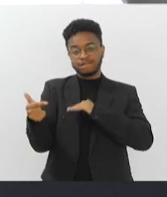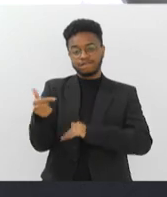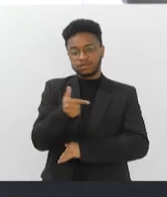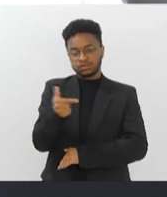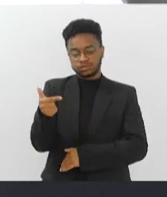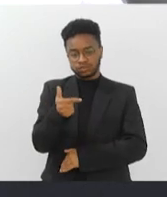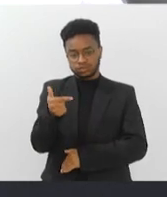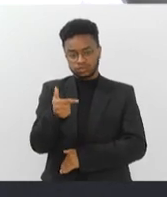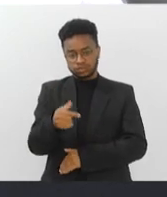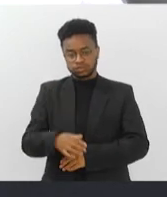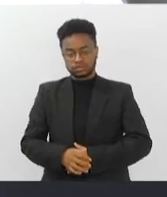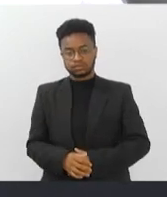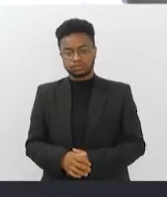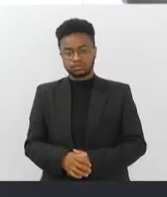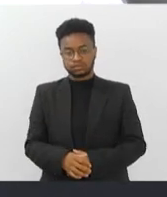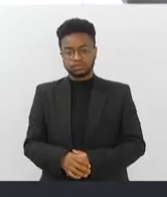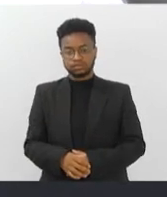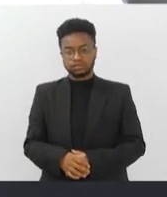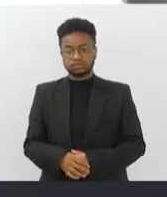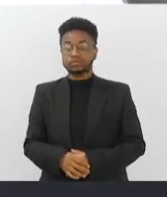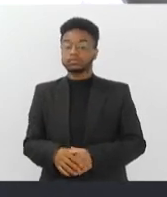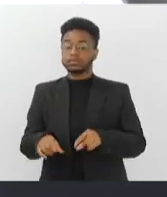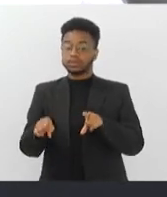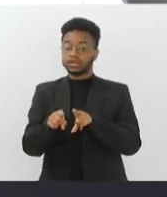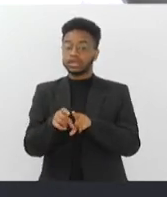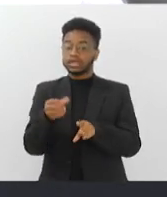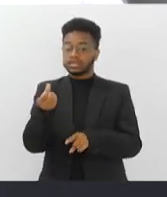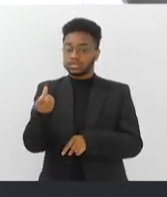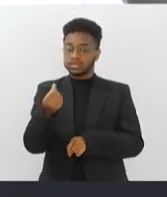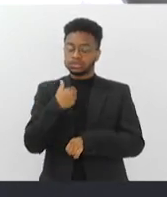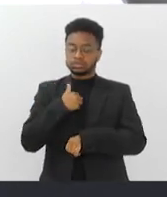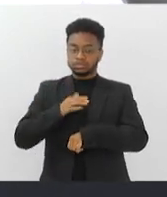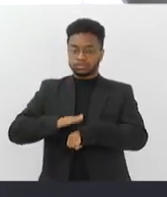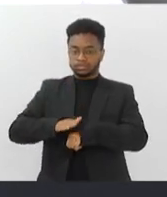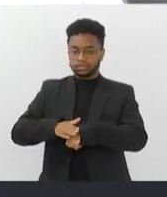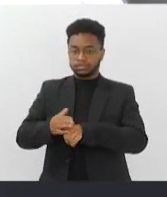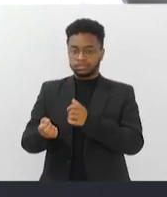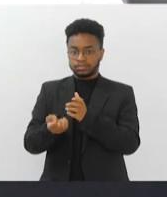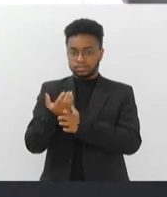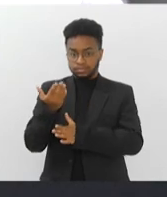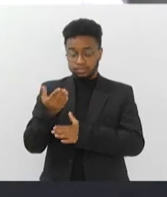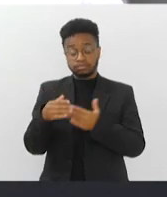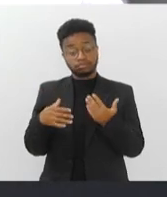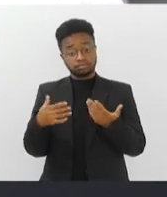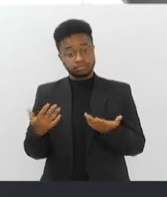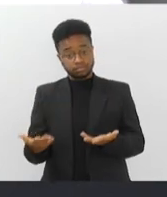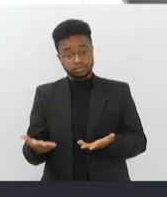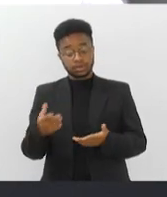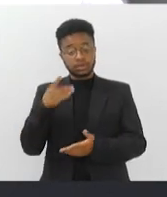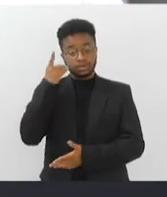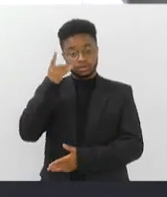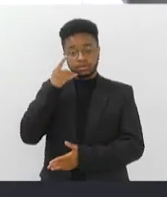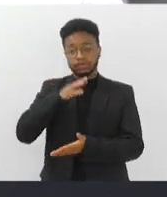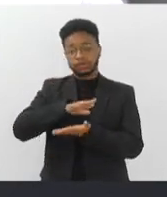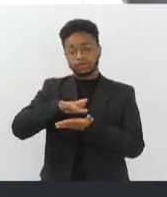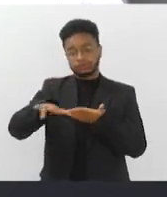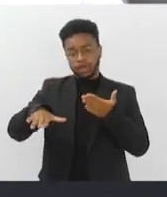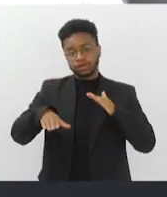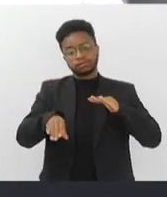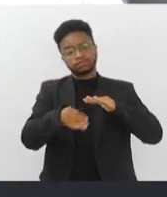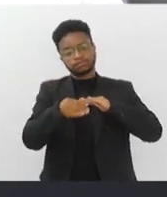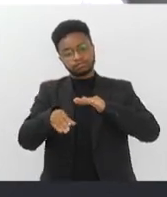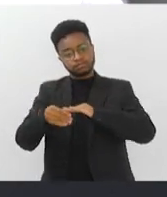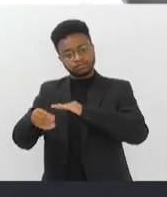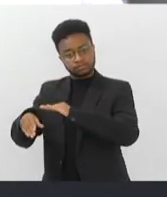22 emendas, inclusive 6 de minha autoria. Então, os deputados se manifestaram, emendaram